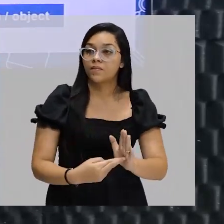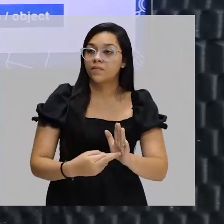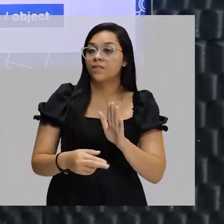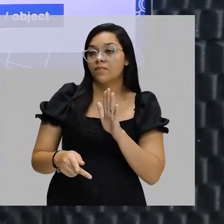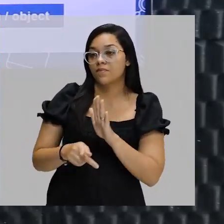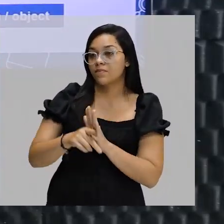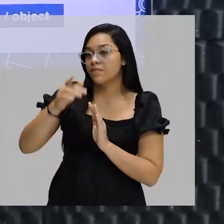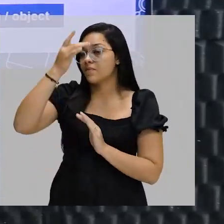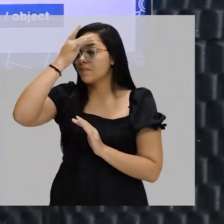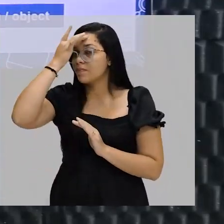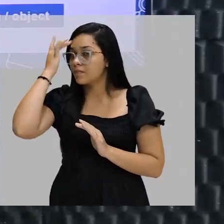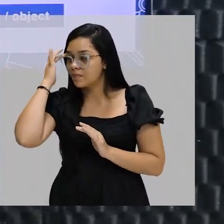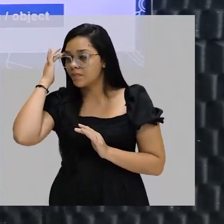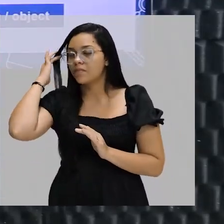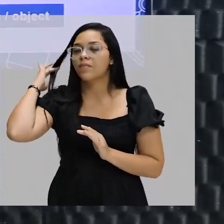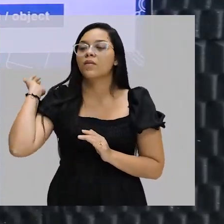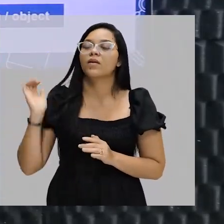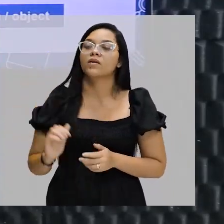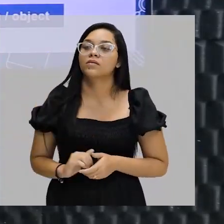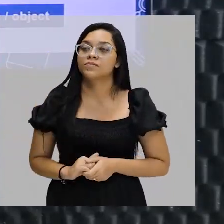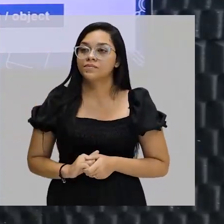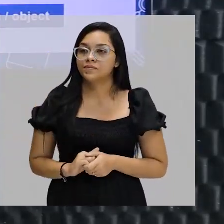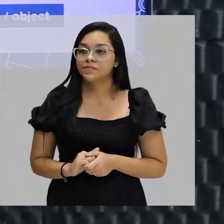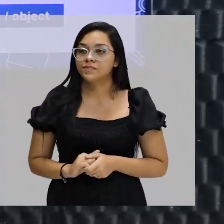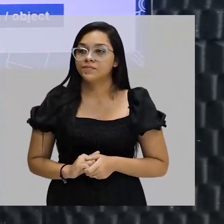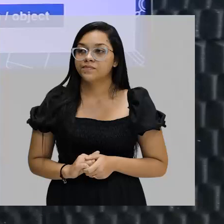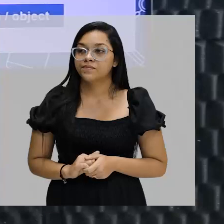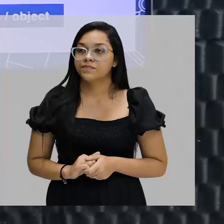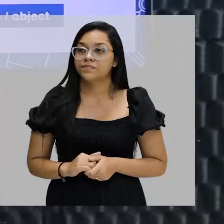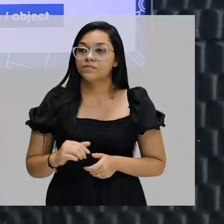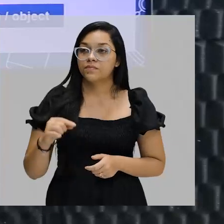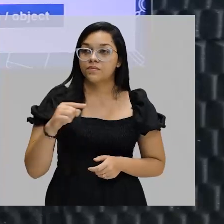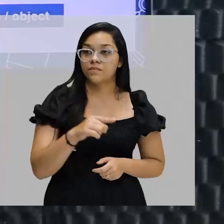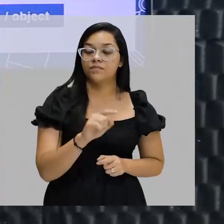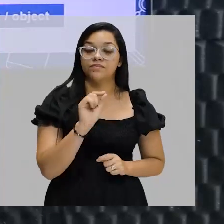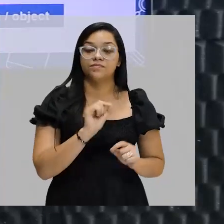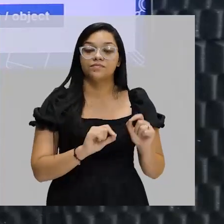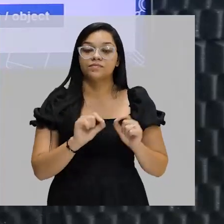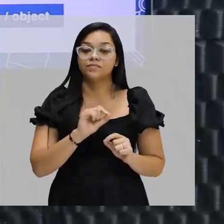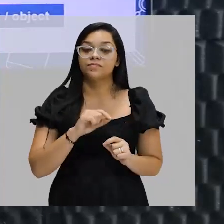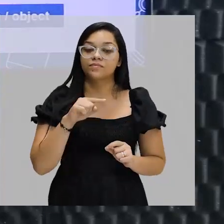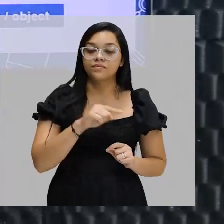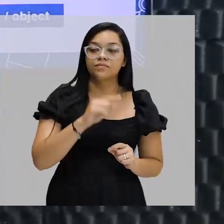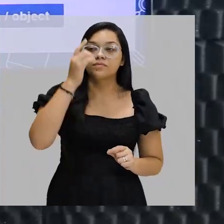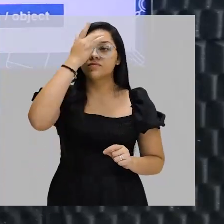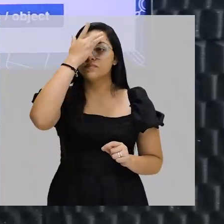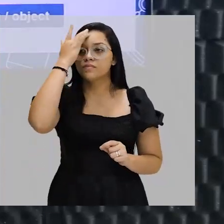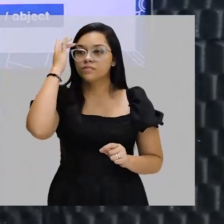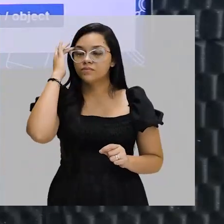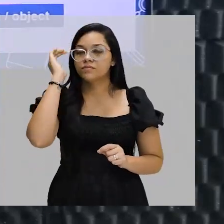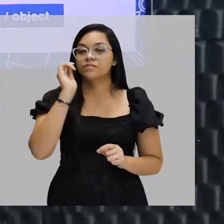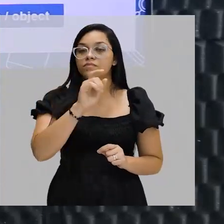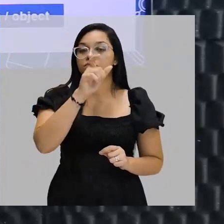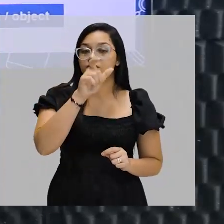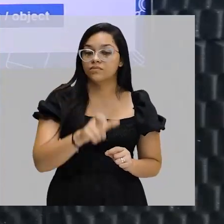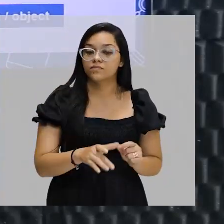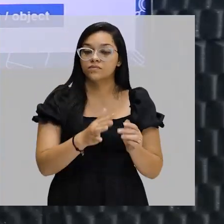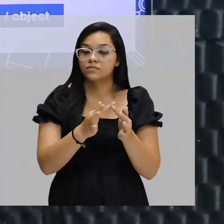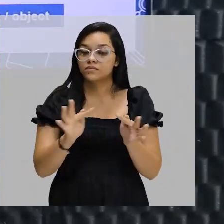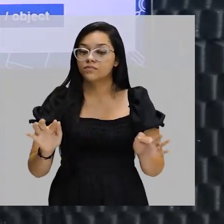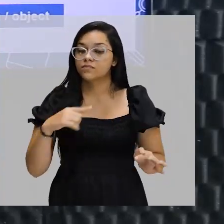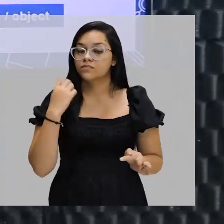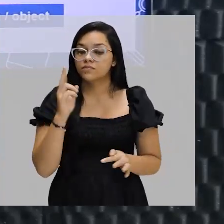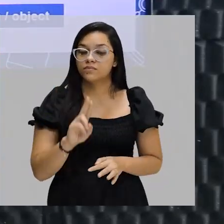uma pessoa, por um ser humano, tá bom? Nesse caso, quando essa pessoa é o sujeito da oração,